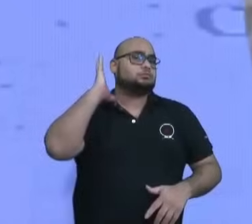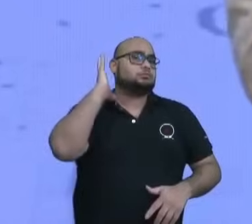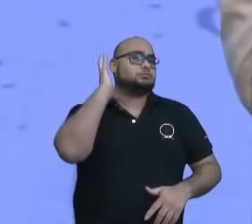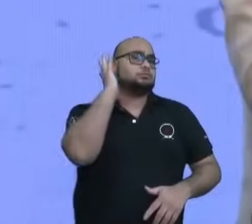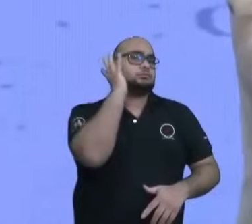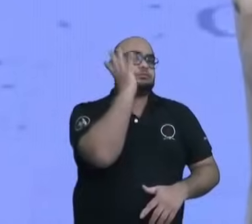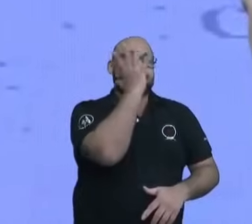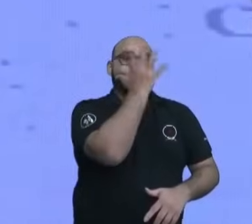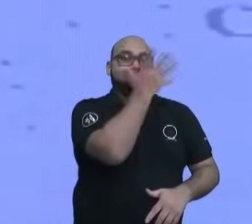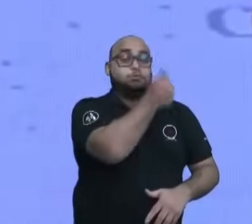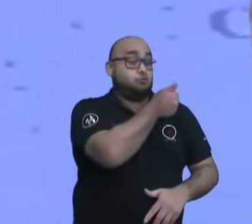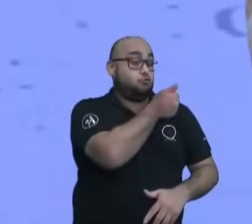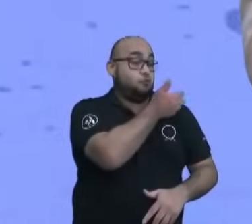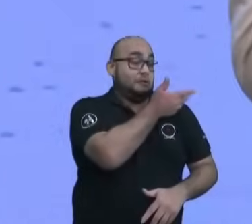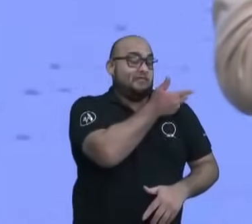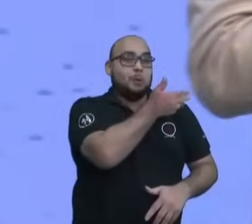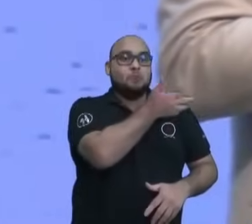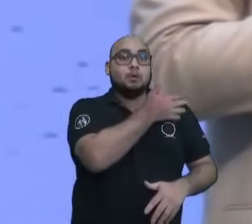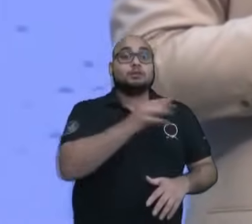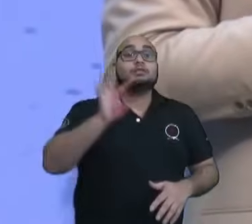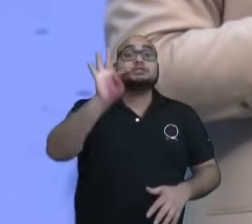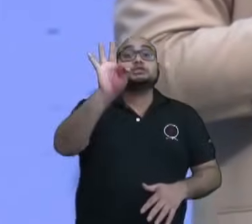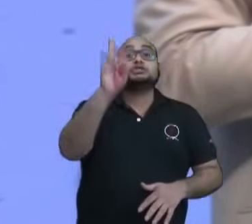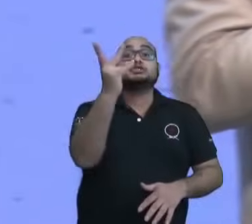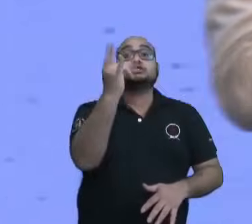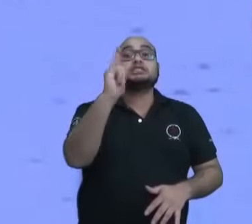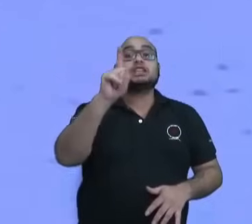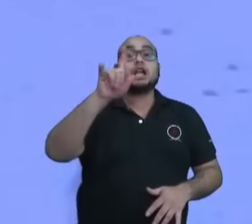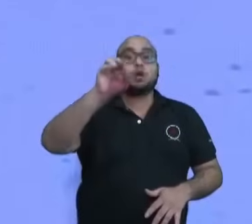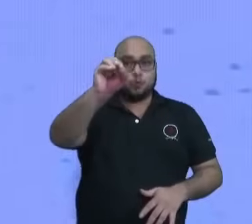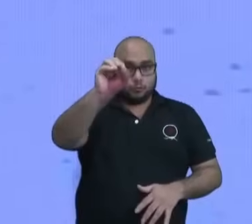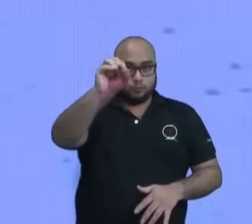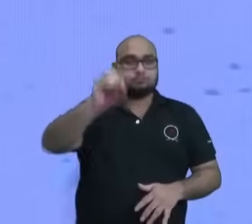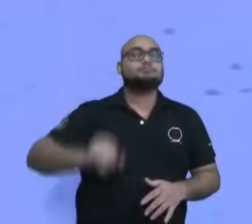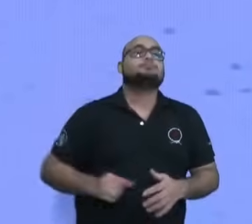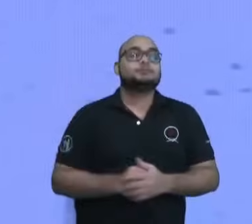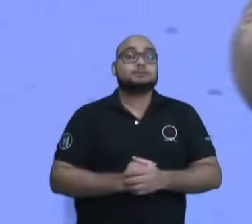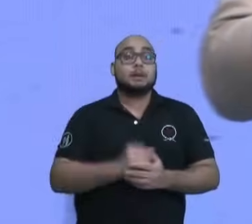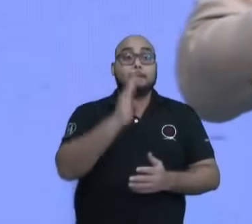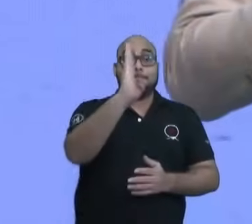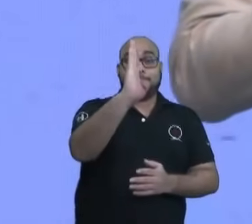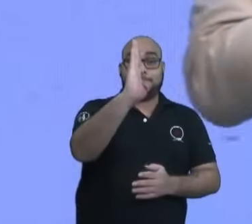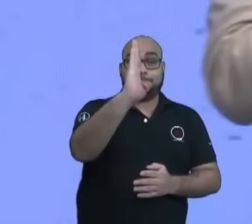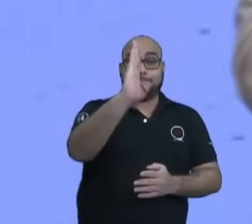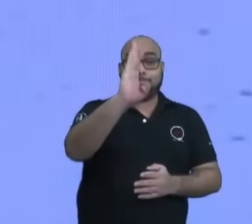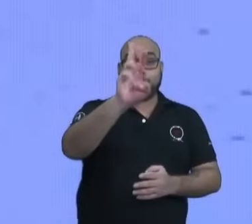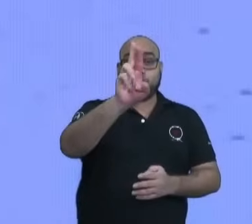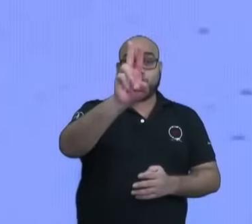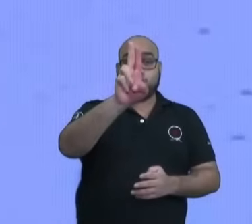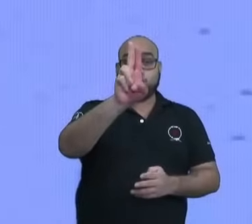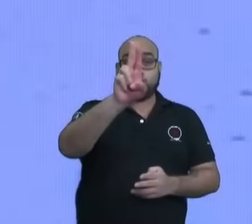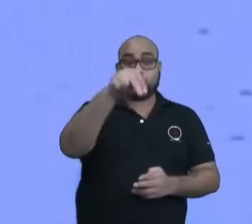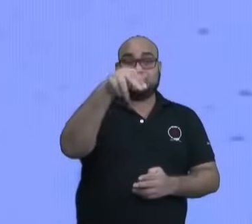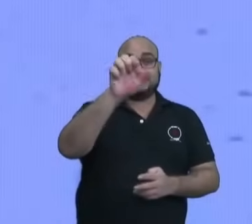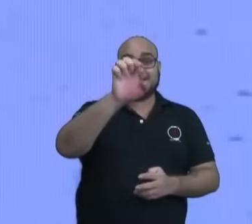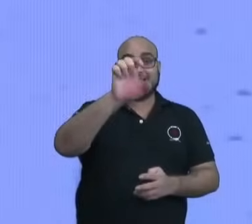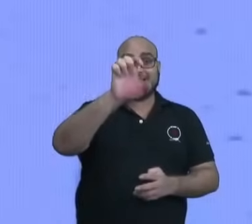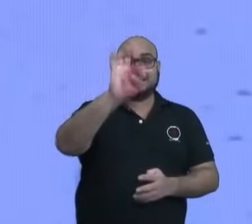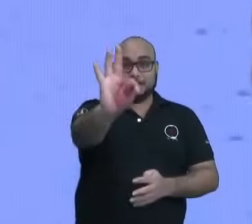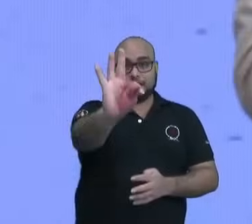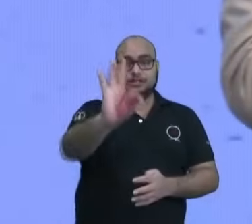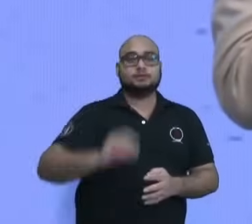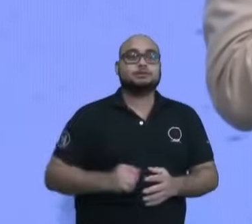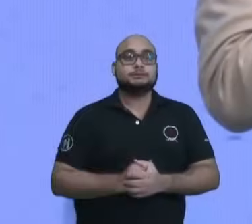Tiago Brunet é Coach não pertence ao meu ministério pertence à